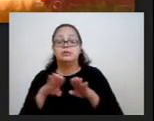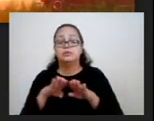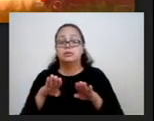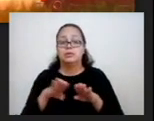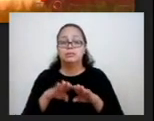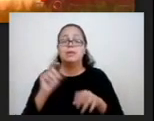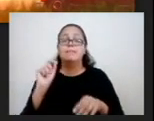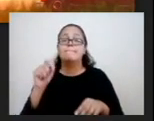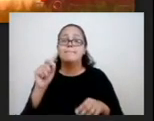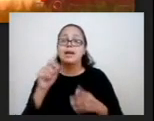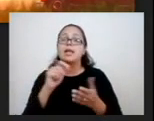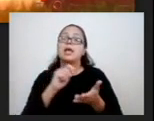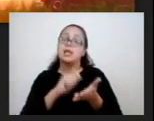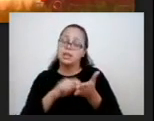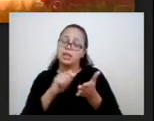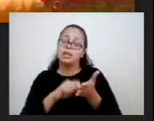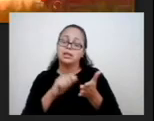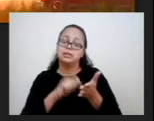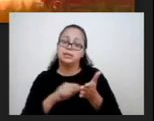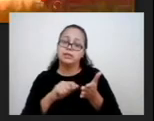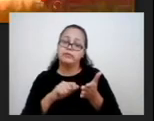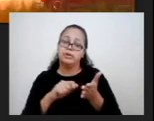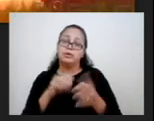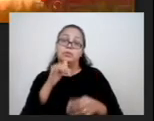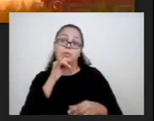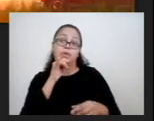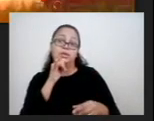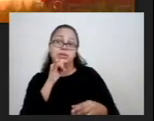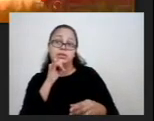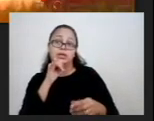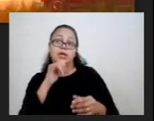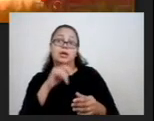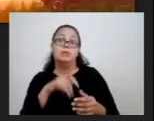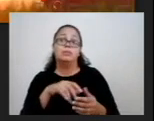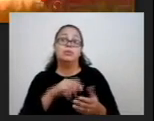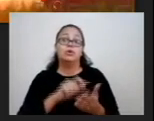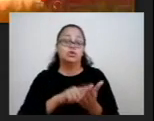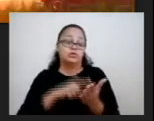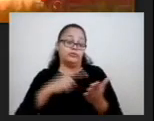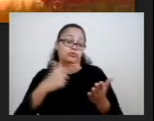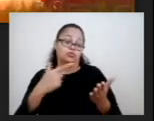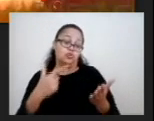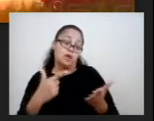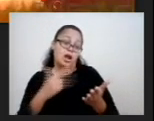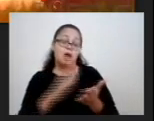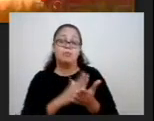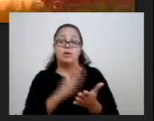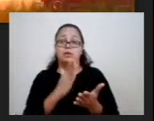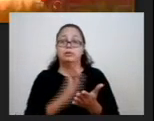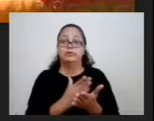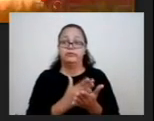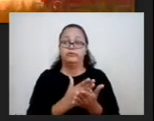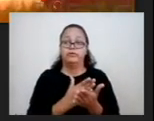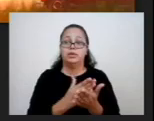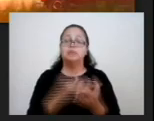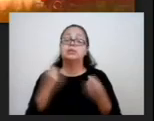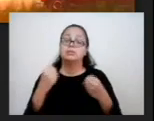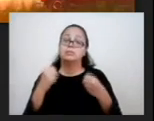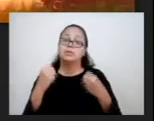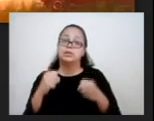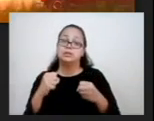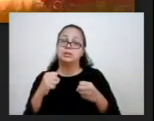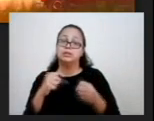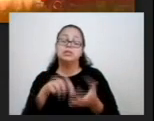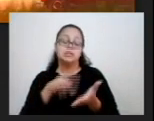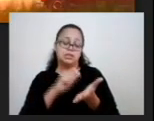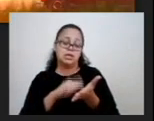também para quem você está escrevendo. Se for para um jornal mais sério, uma revista mais séria, você vai usar uma linguagem mais formal, um público adulto. Se